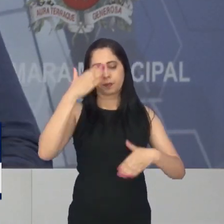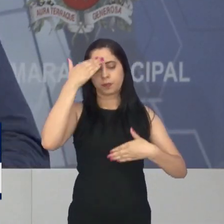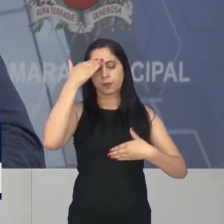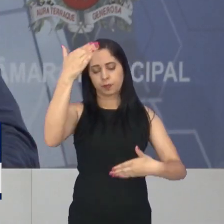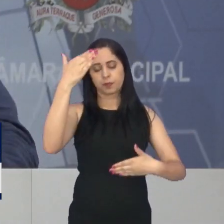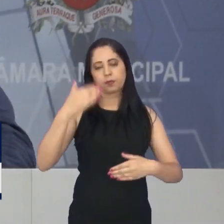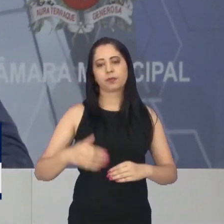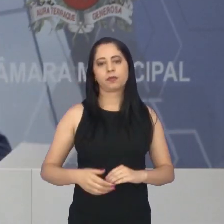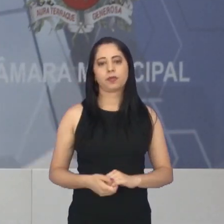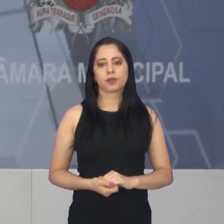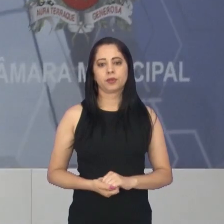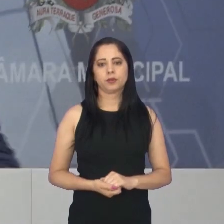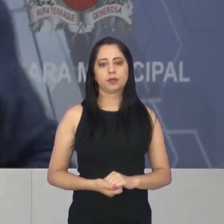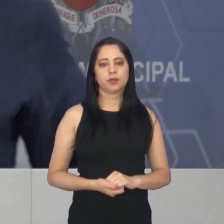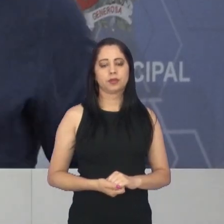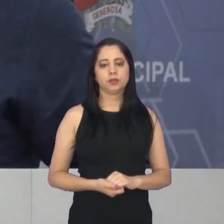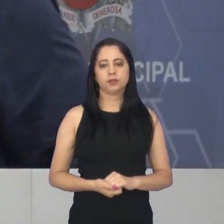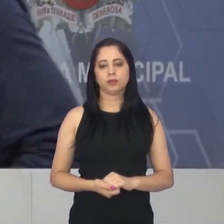senhor presidente.